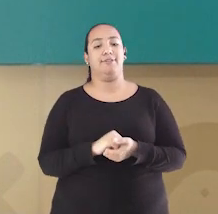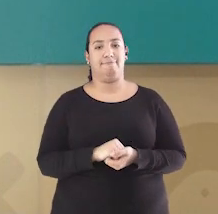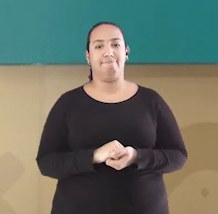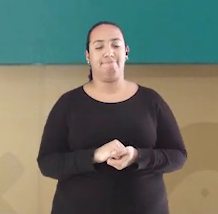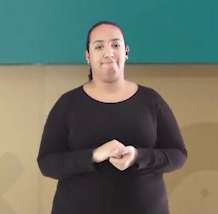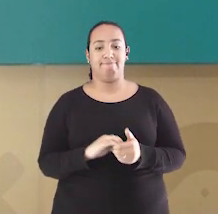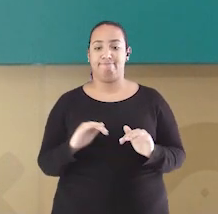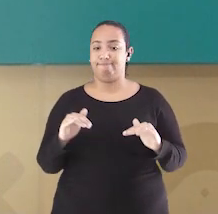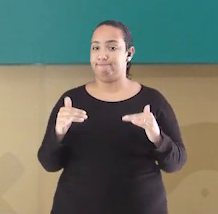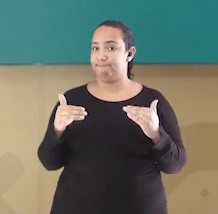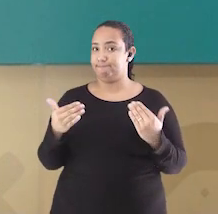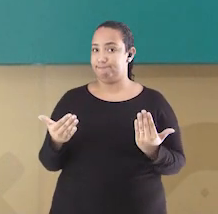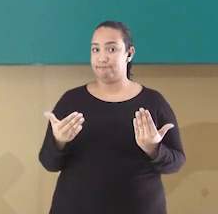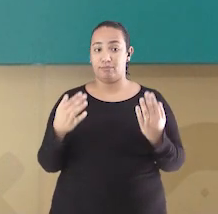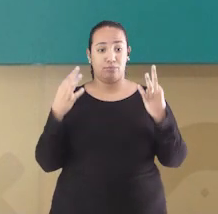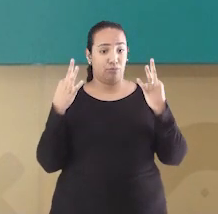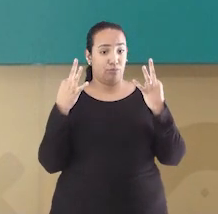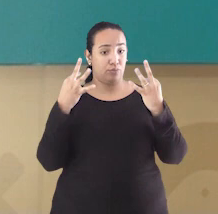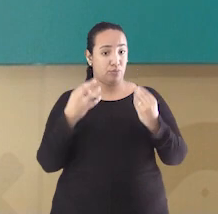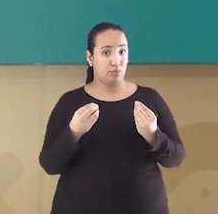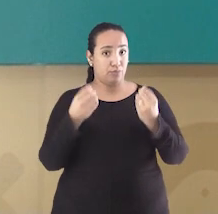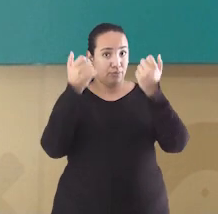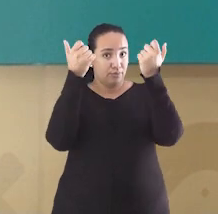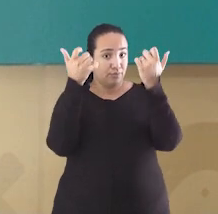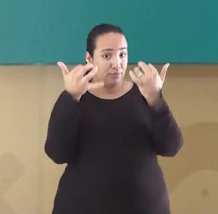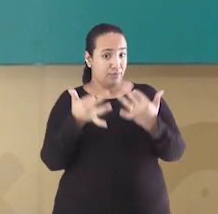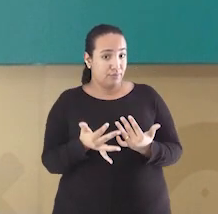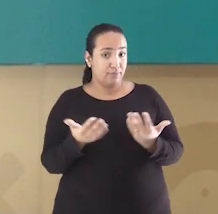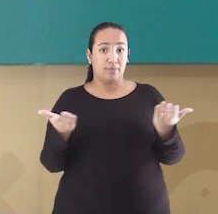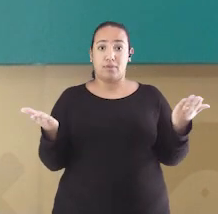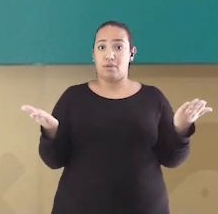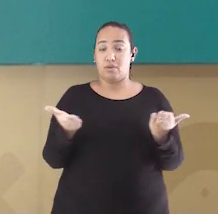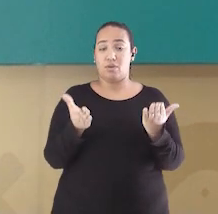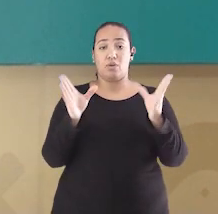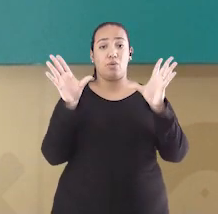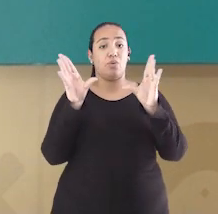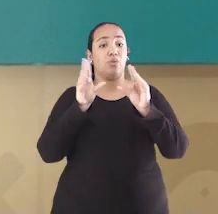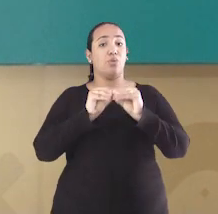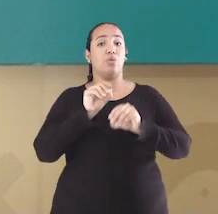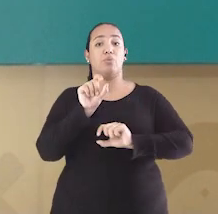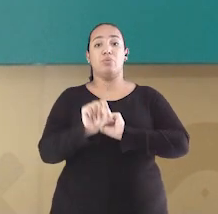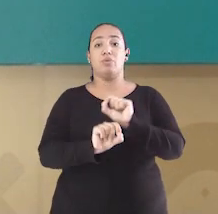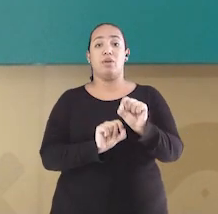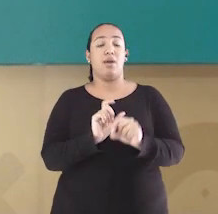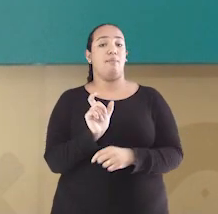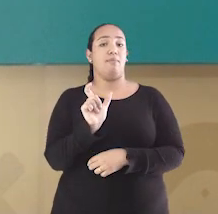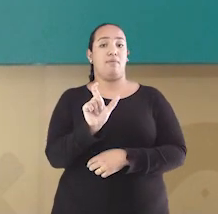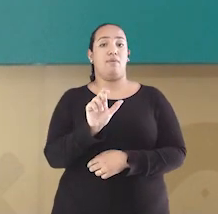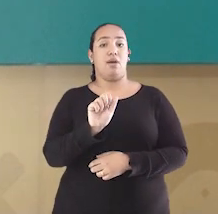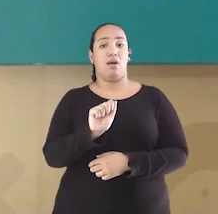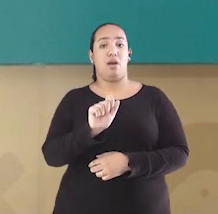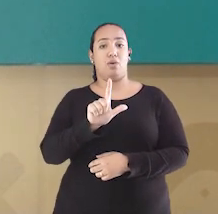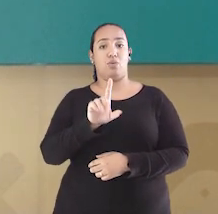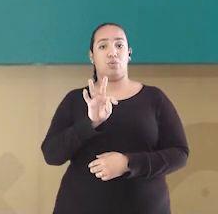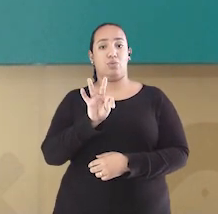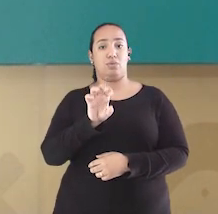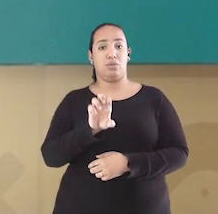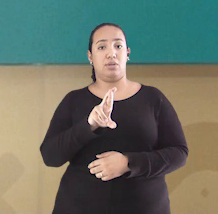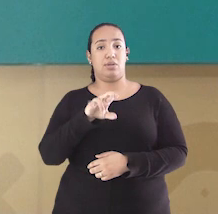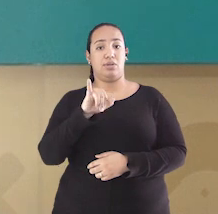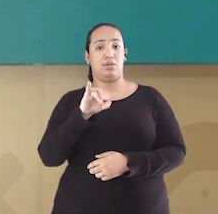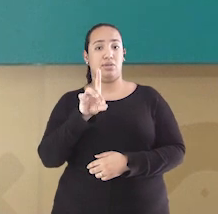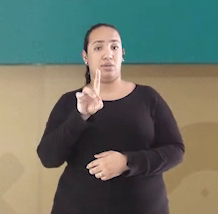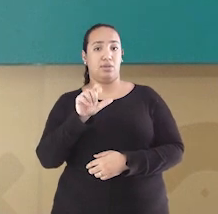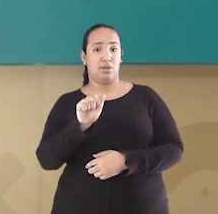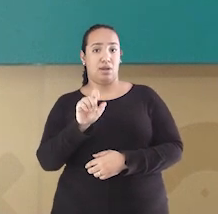tendo considerado isto tudo, chegamos aqui à nossa conclusão definindo a palavra alteridade, que tem que ver com o próximo, que nos leva a